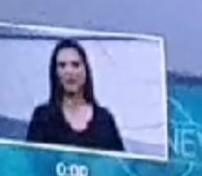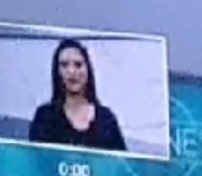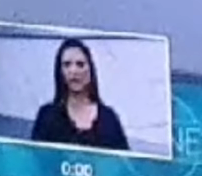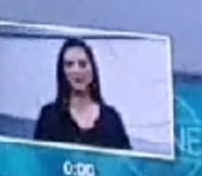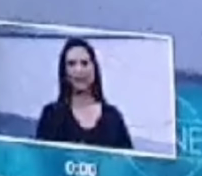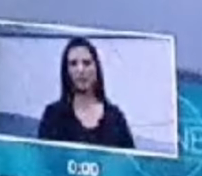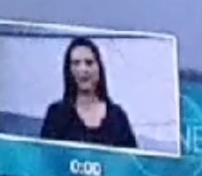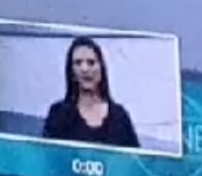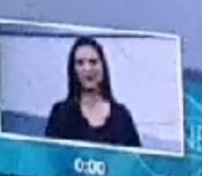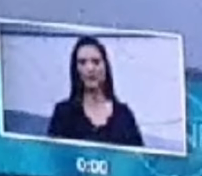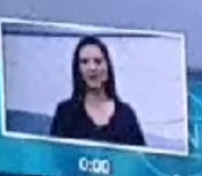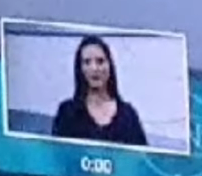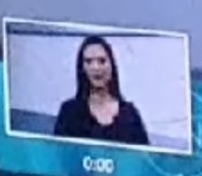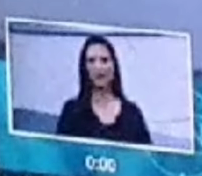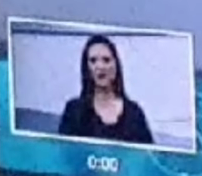com